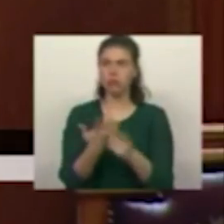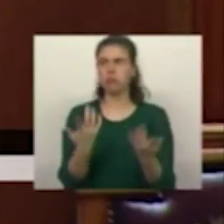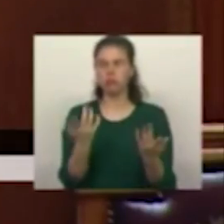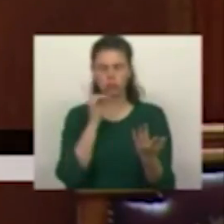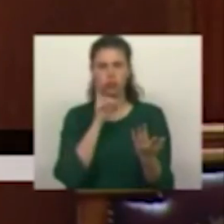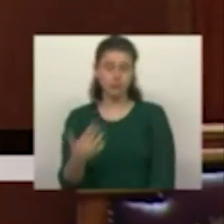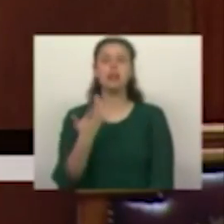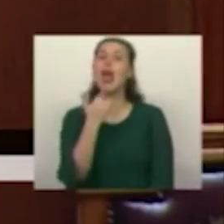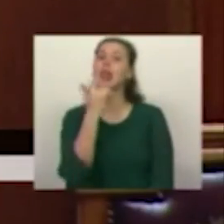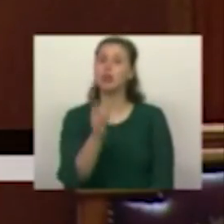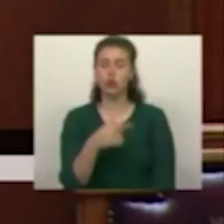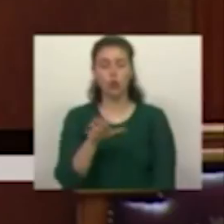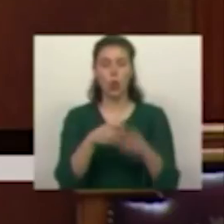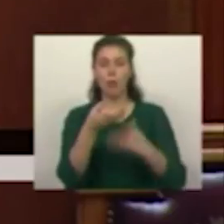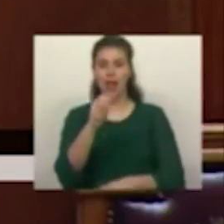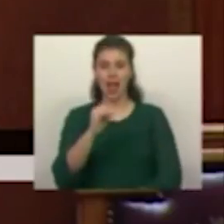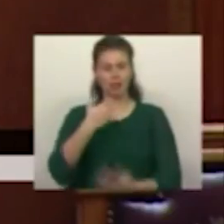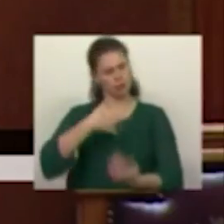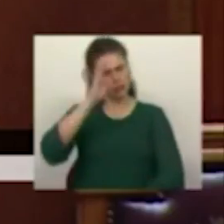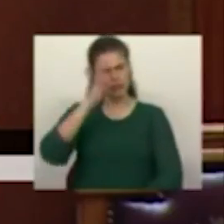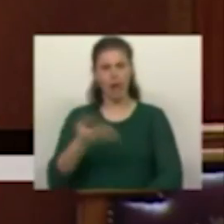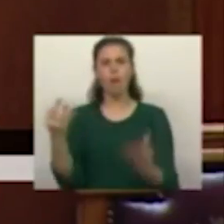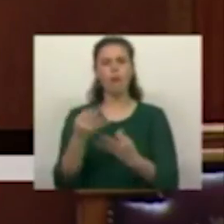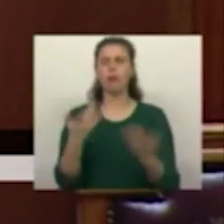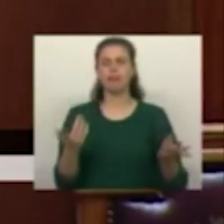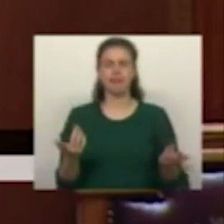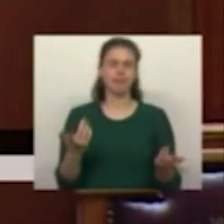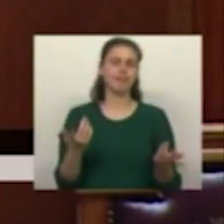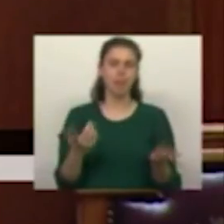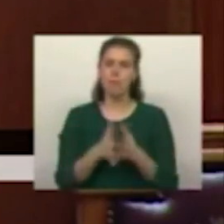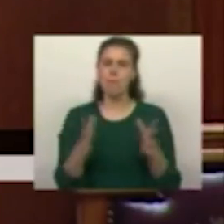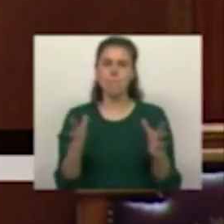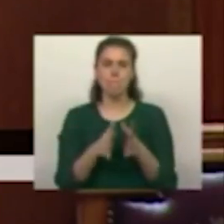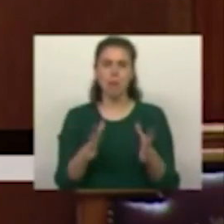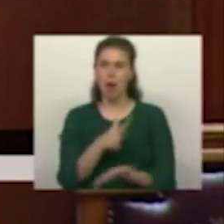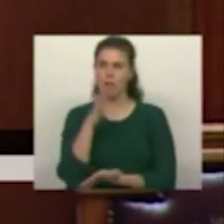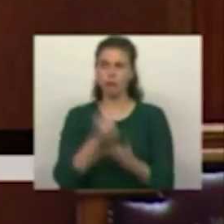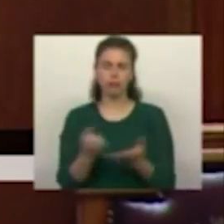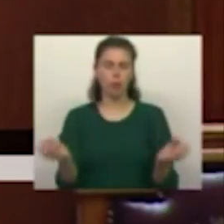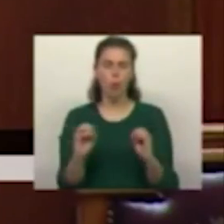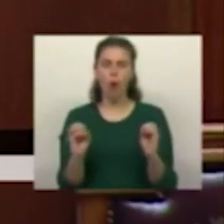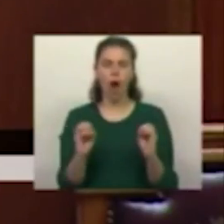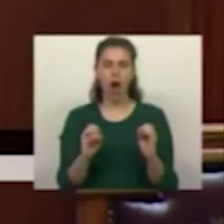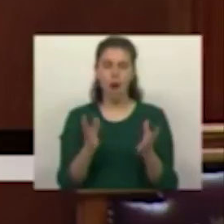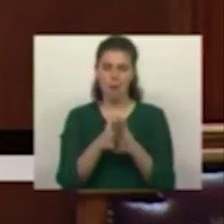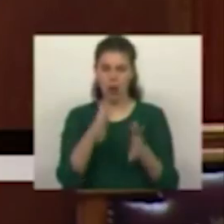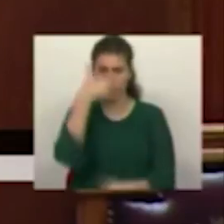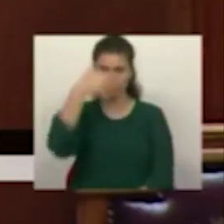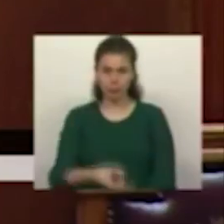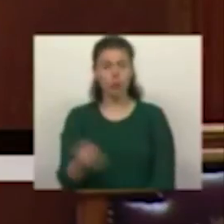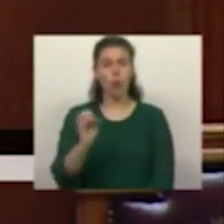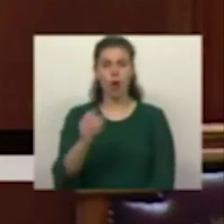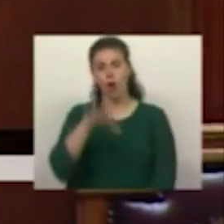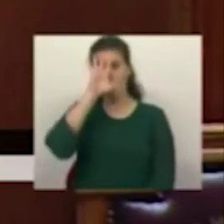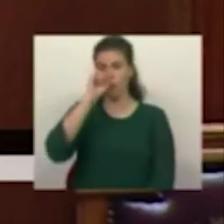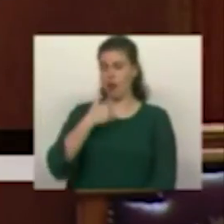muito importante. O Partido Socialista tem consciência que não tem maioria absoluta. O que quer dizer o